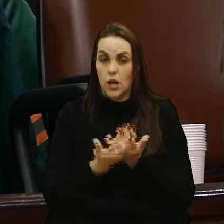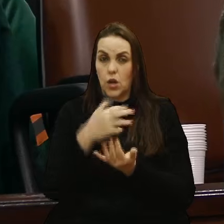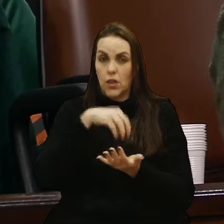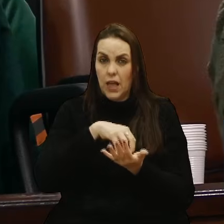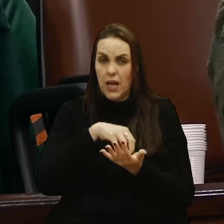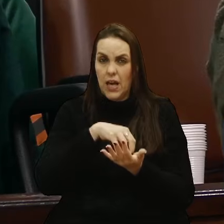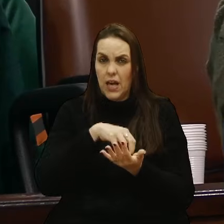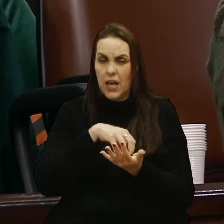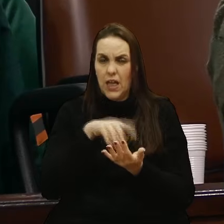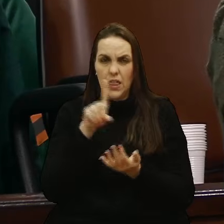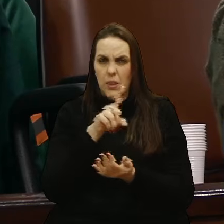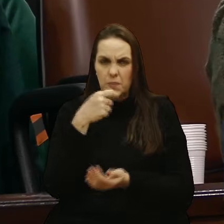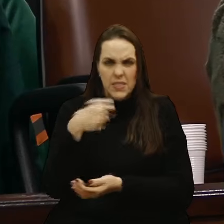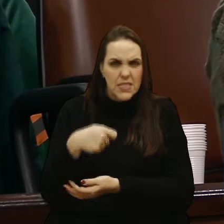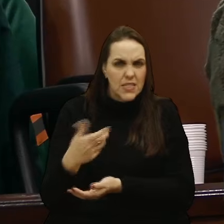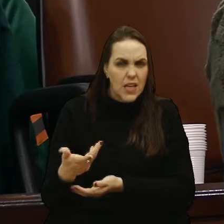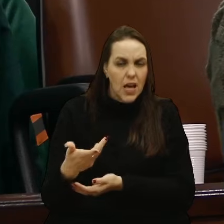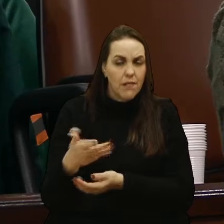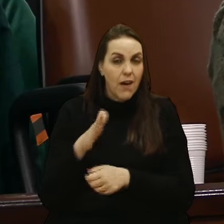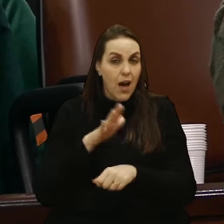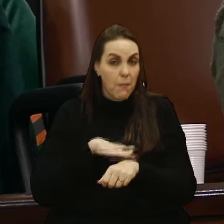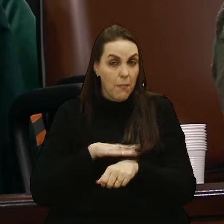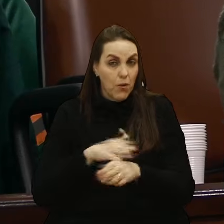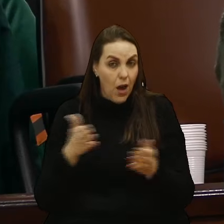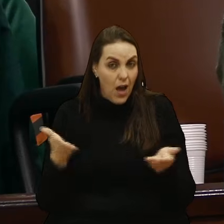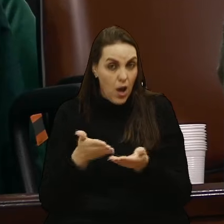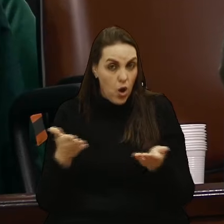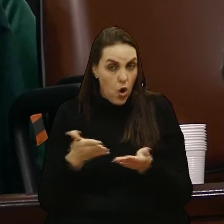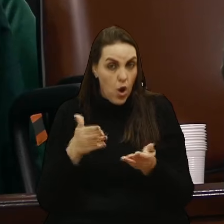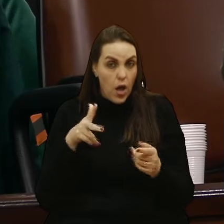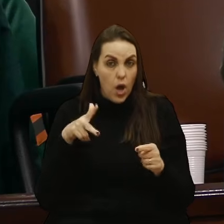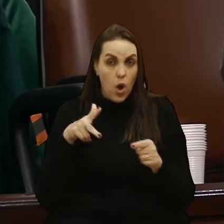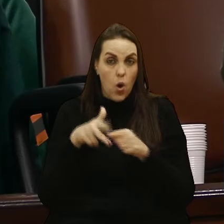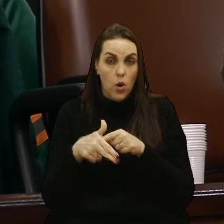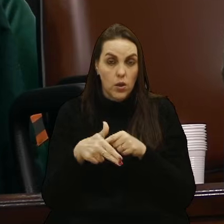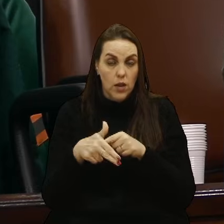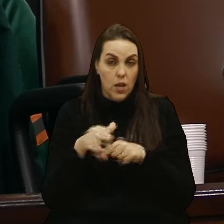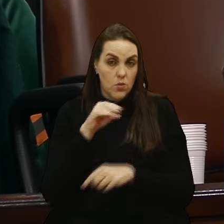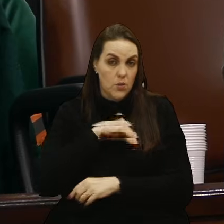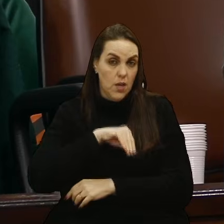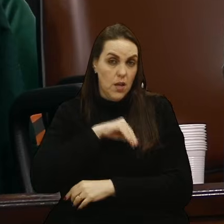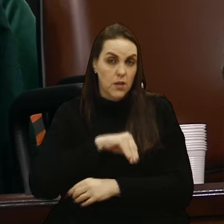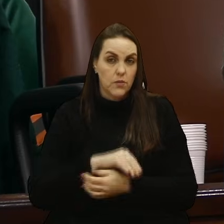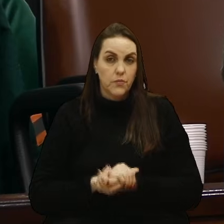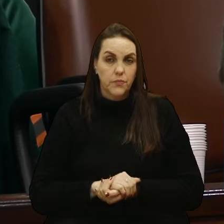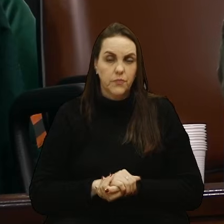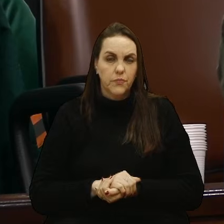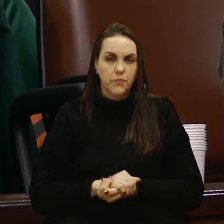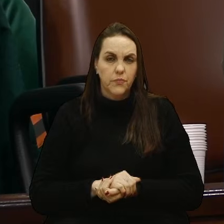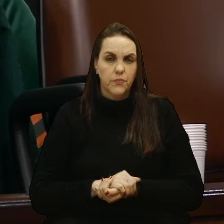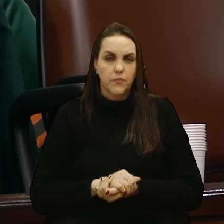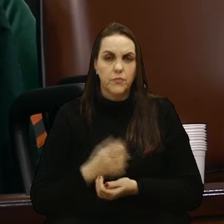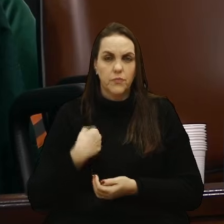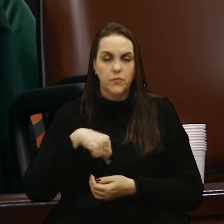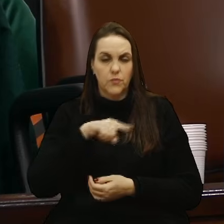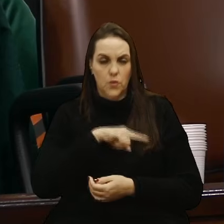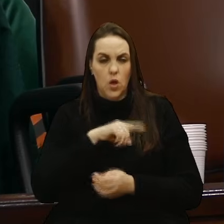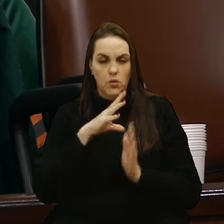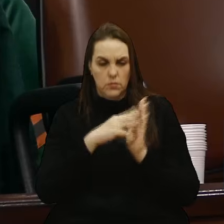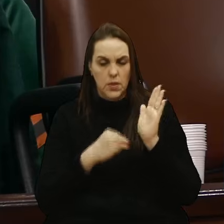não deveria, neste momento, cortar esses salários? A gente dar o